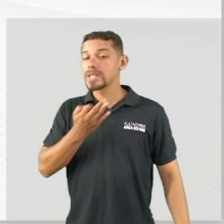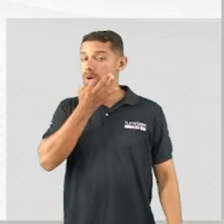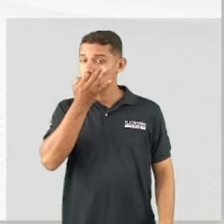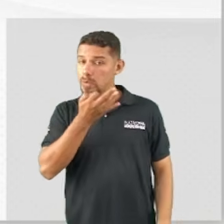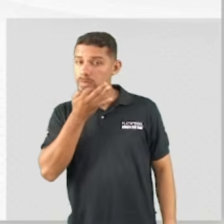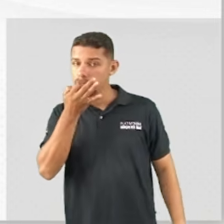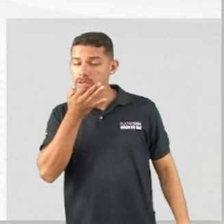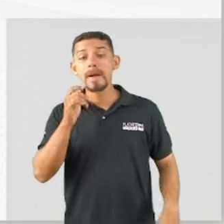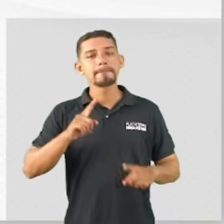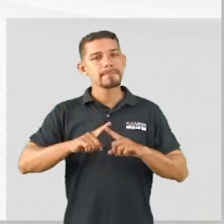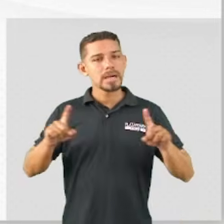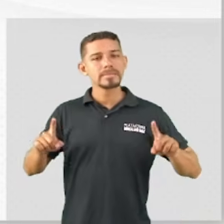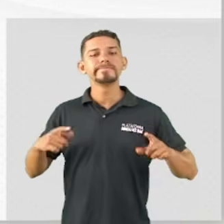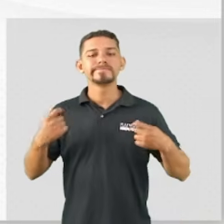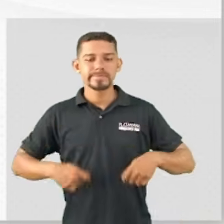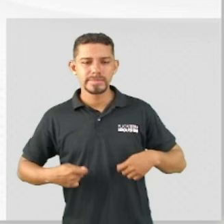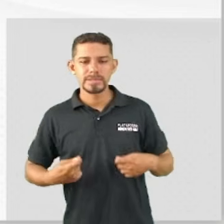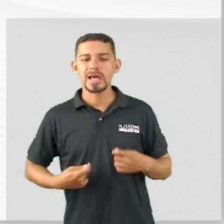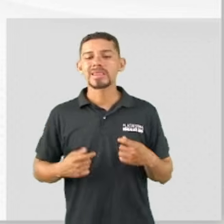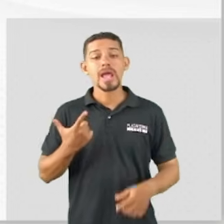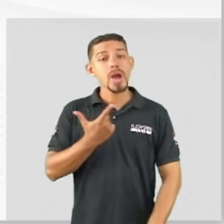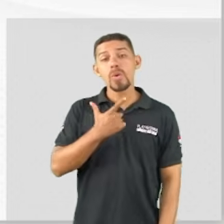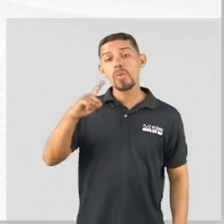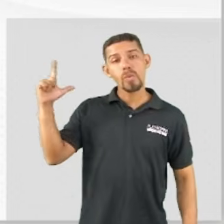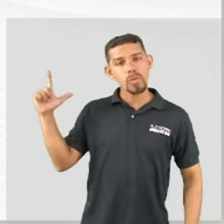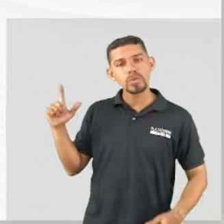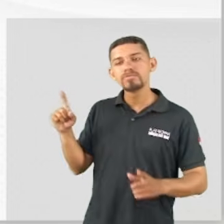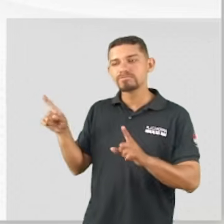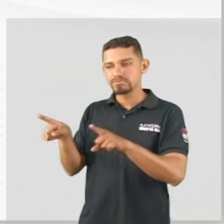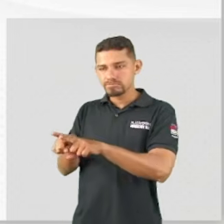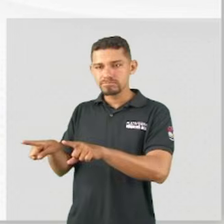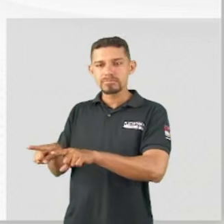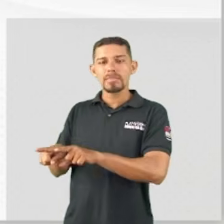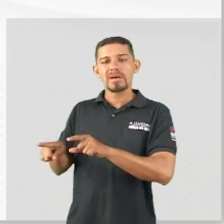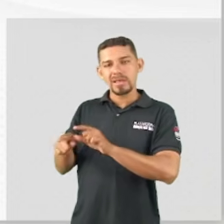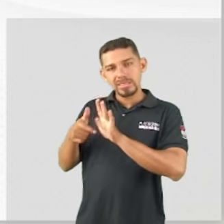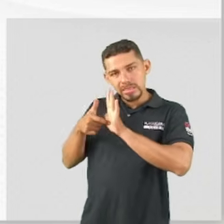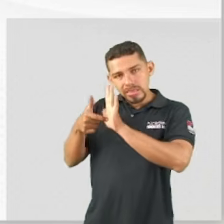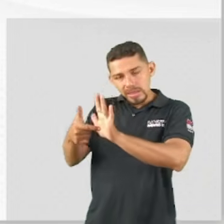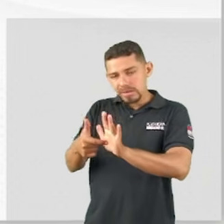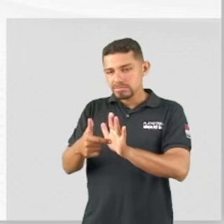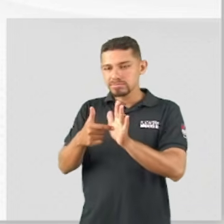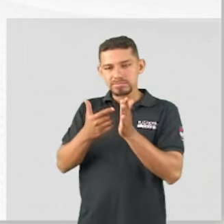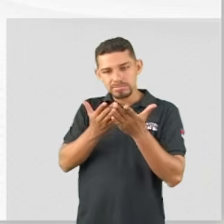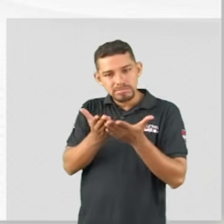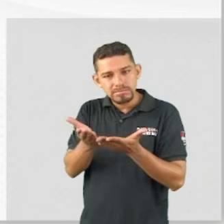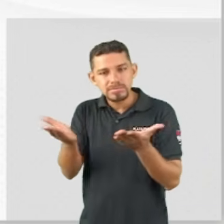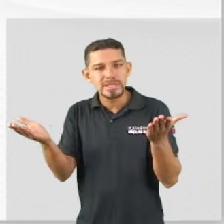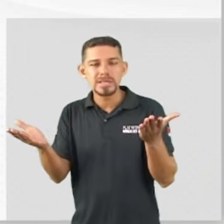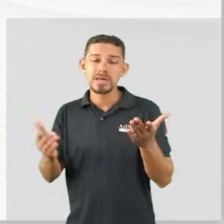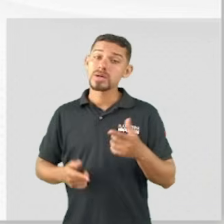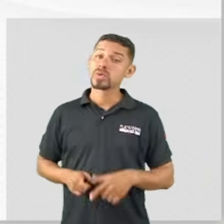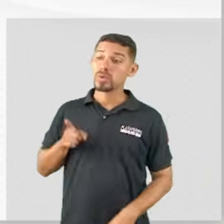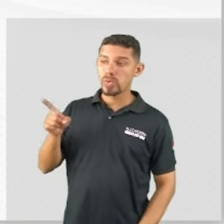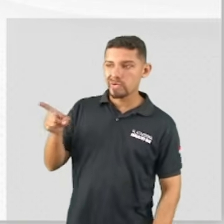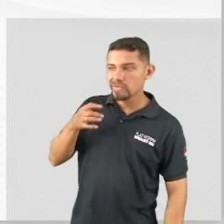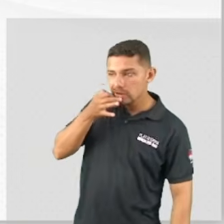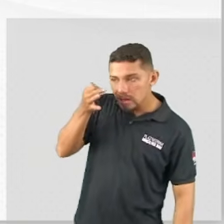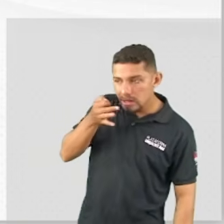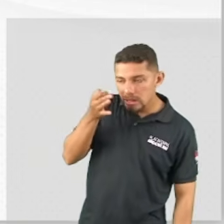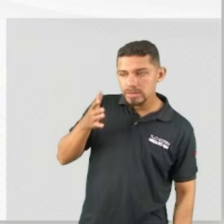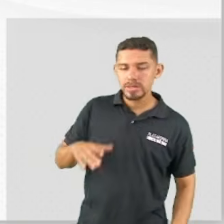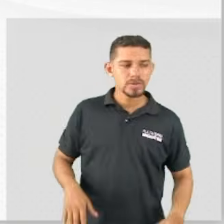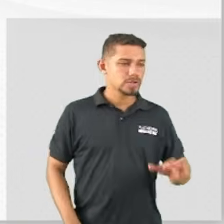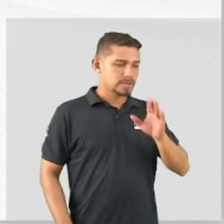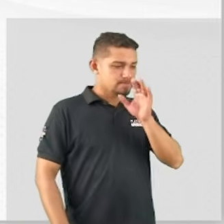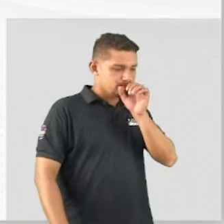argumento, mas eu preciso ter outras figuras ali para estar direcionando o momento que um fala, no momento que a pessoa tem que parar